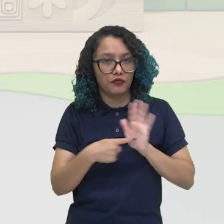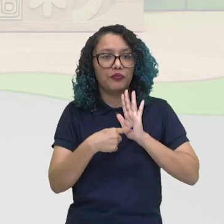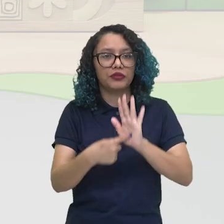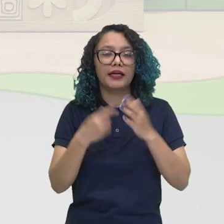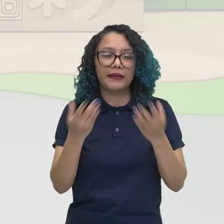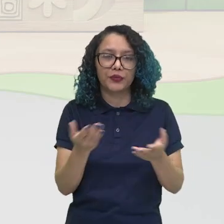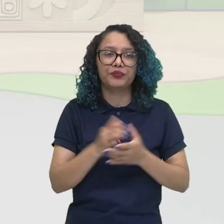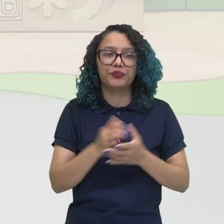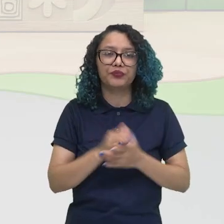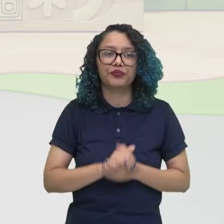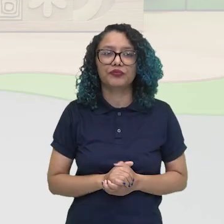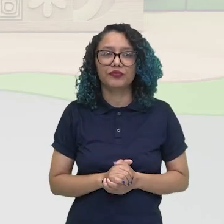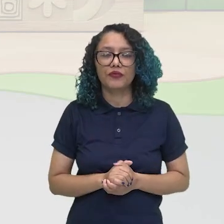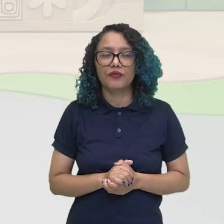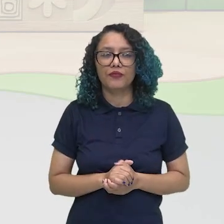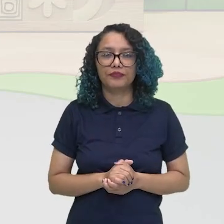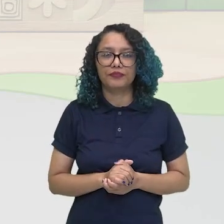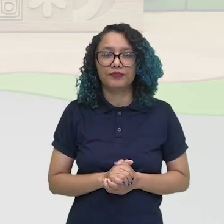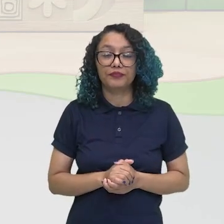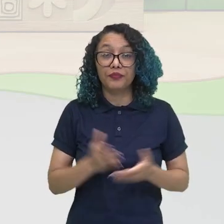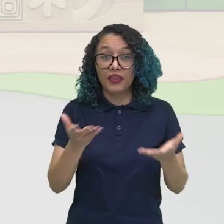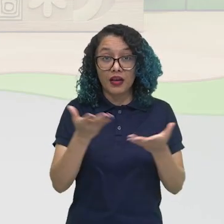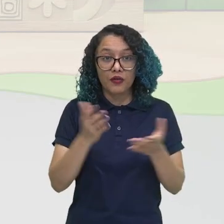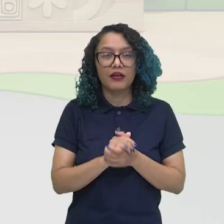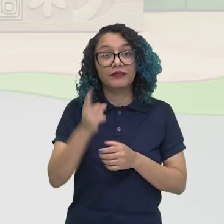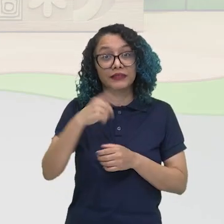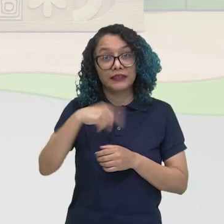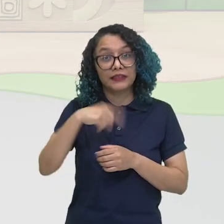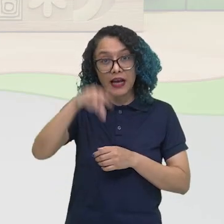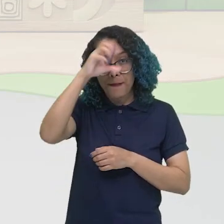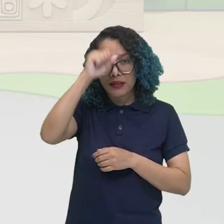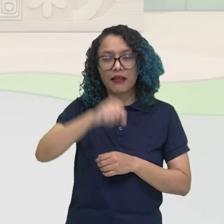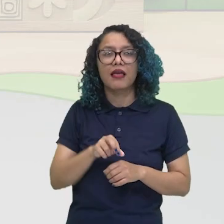assim, você vai agora aprender que